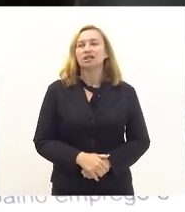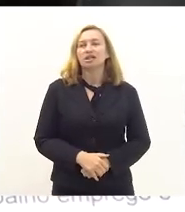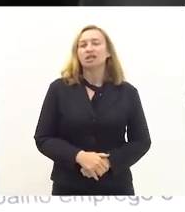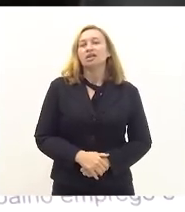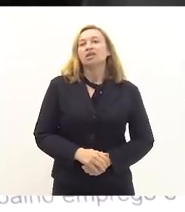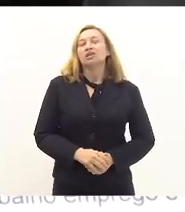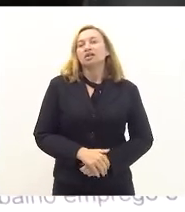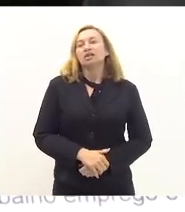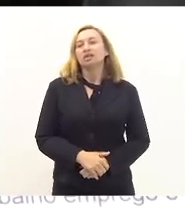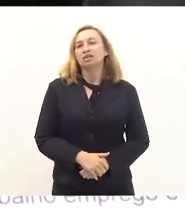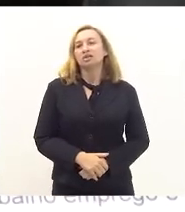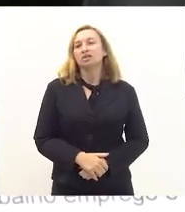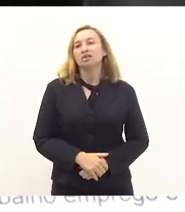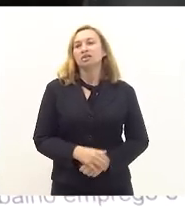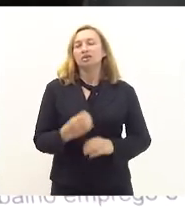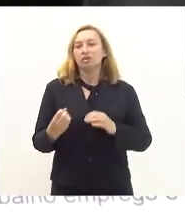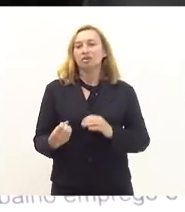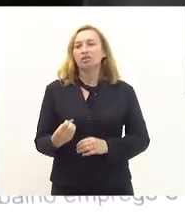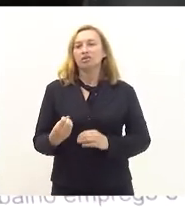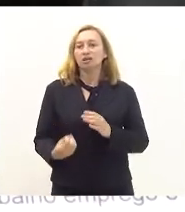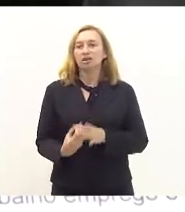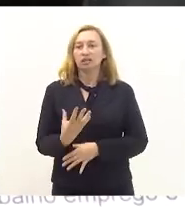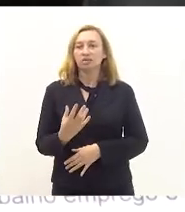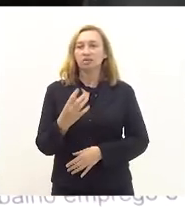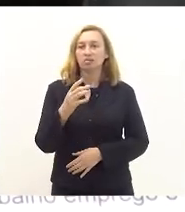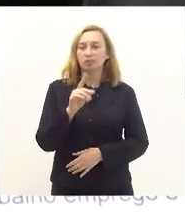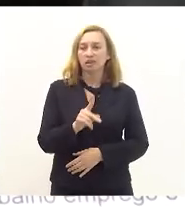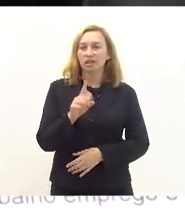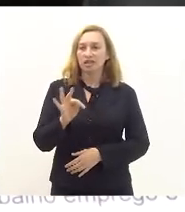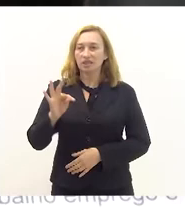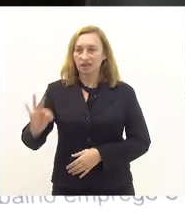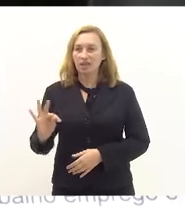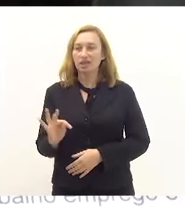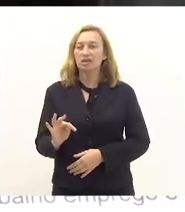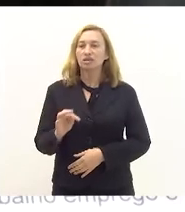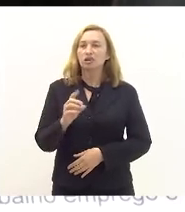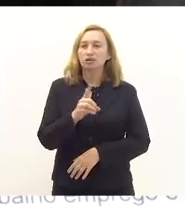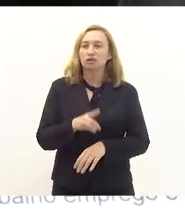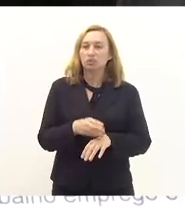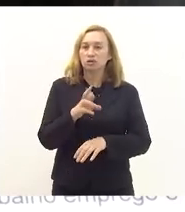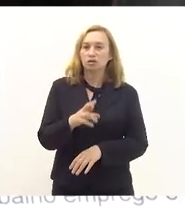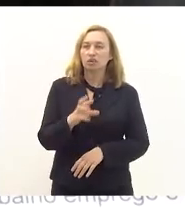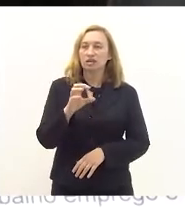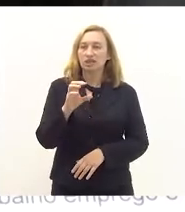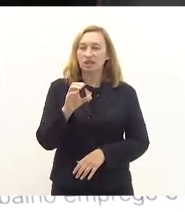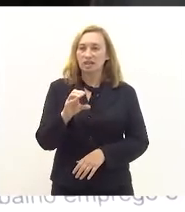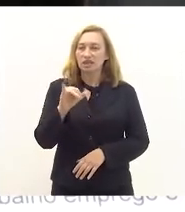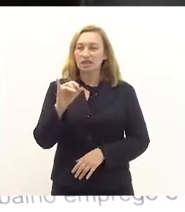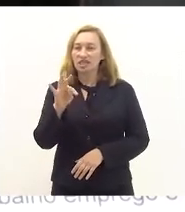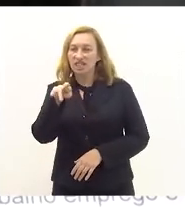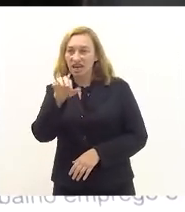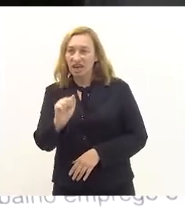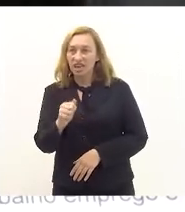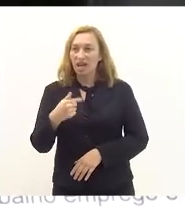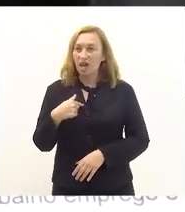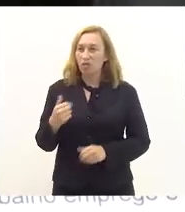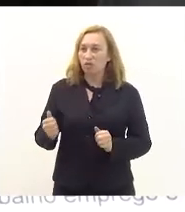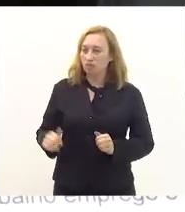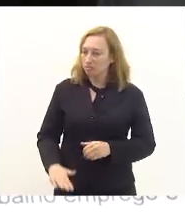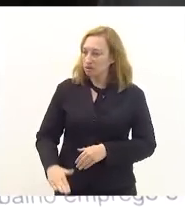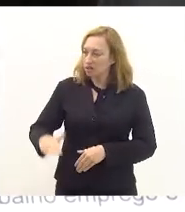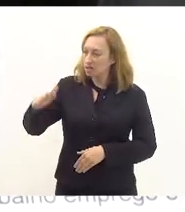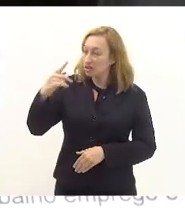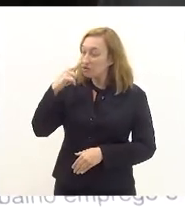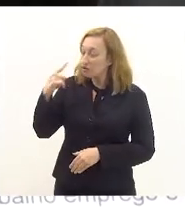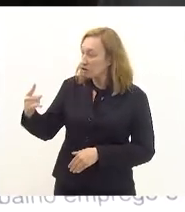PTB e da fundação do PDT, do doutor Siqueira Castro, que eu cresci como uma grande,